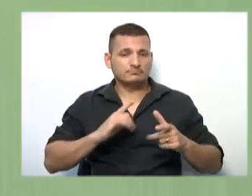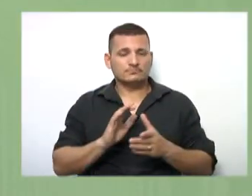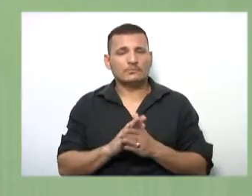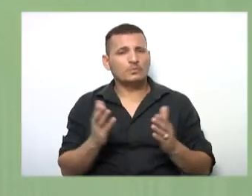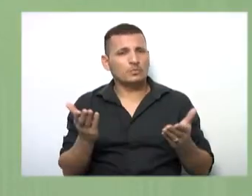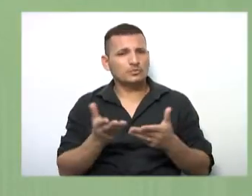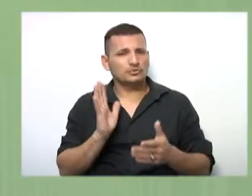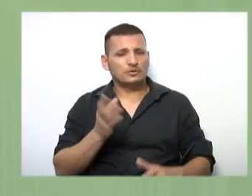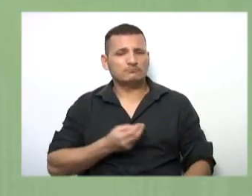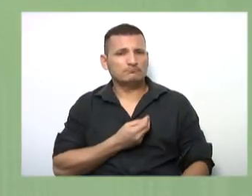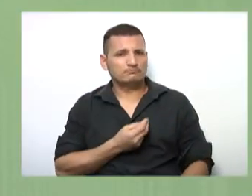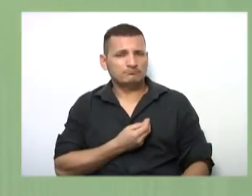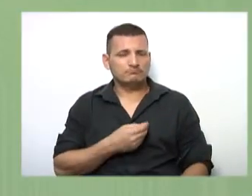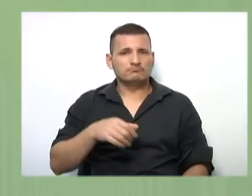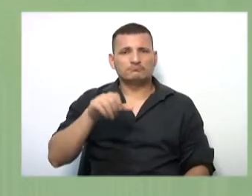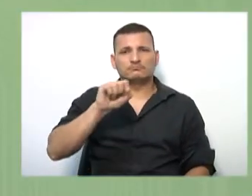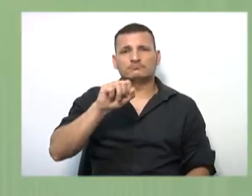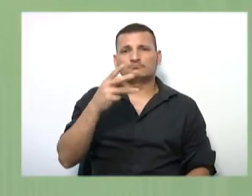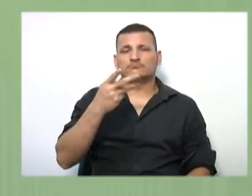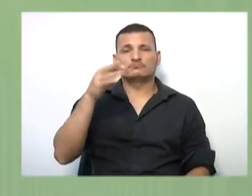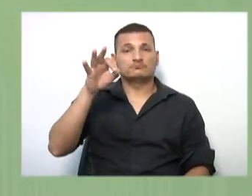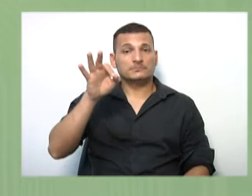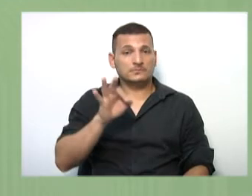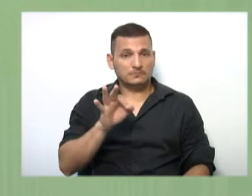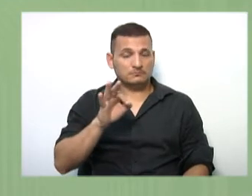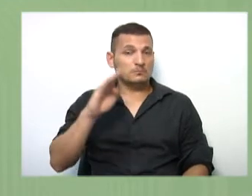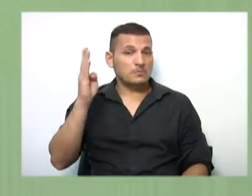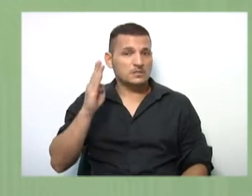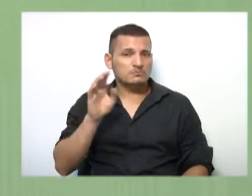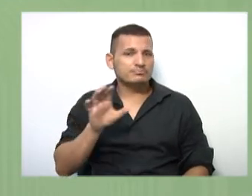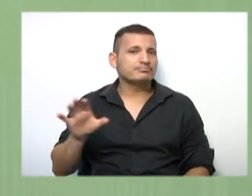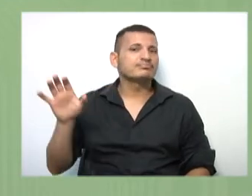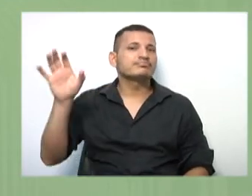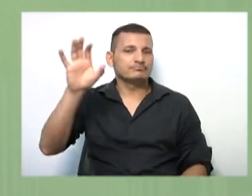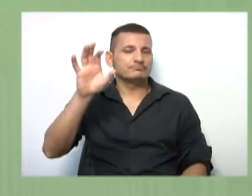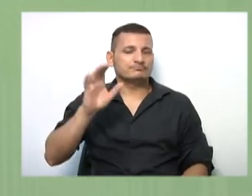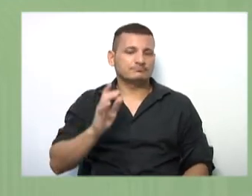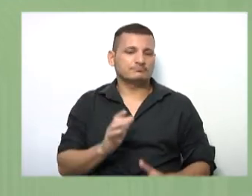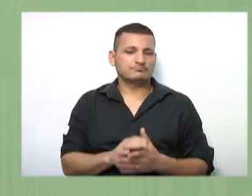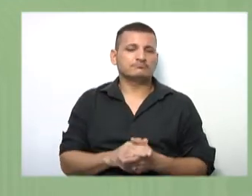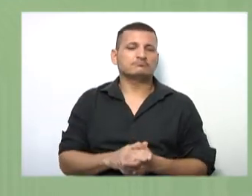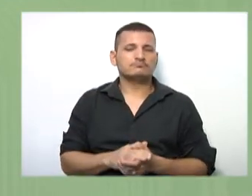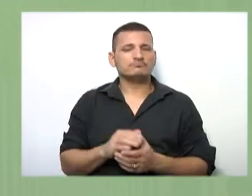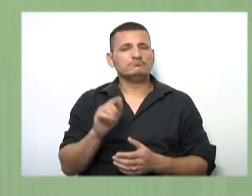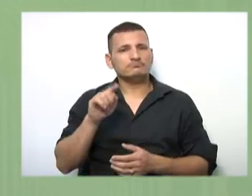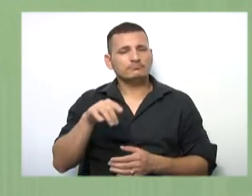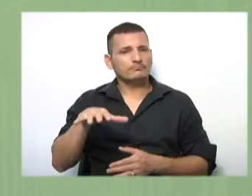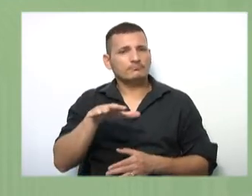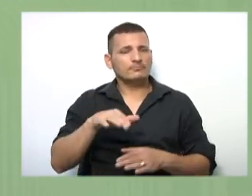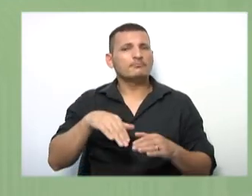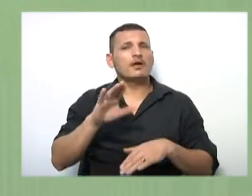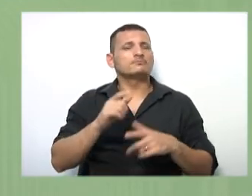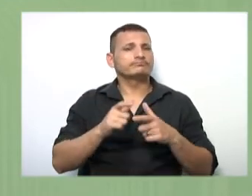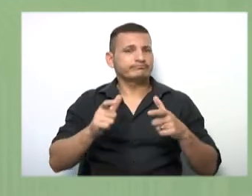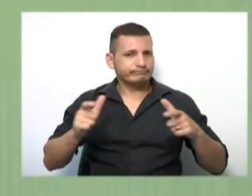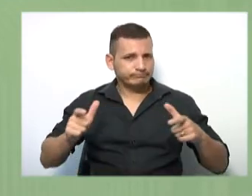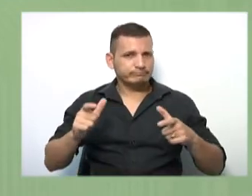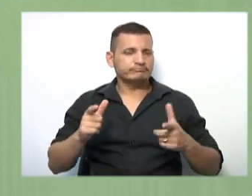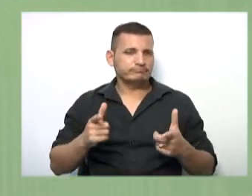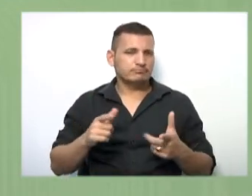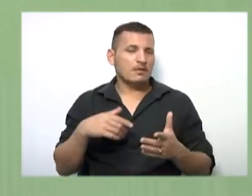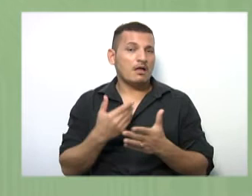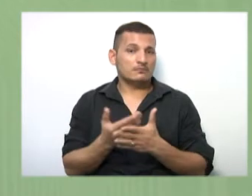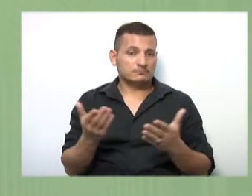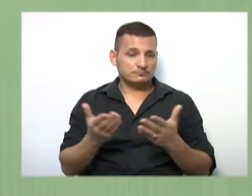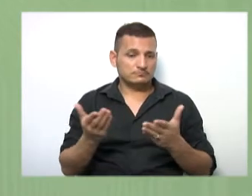presente em 83% dos municípios brasileiros. Coisa muito expressiva, é um dos ramos que mais cresceu nos últimos anos. E